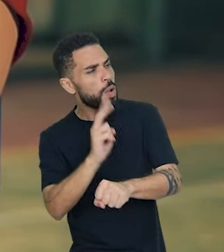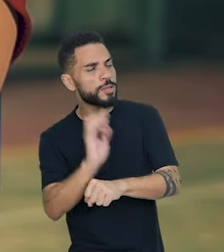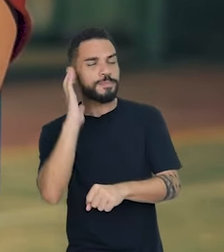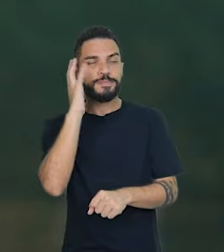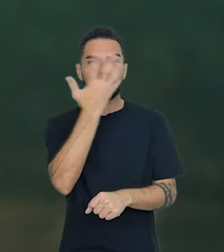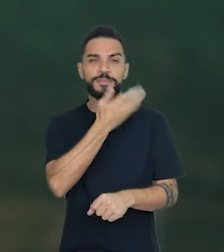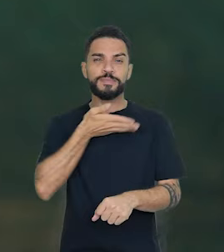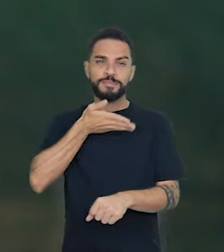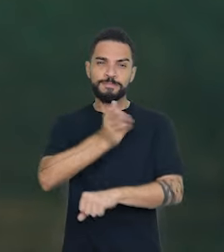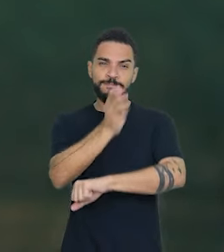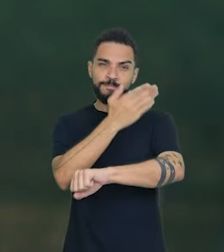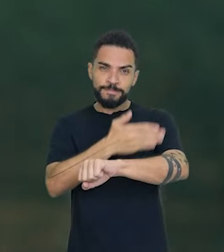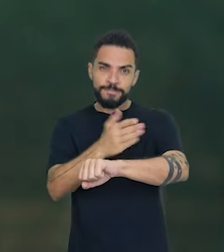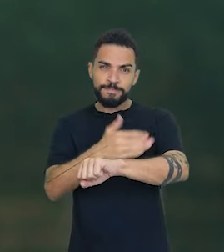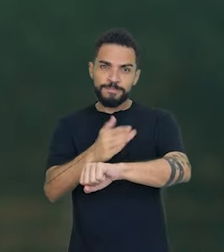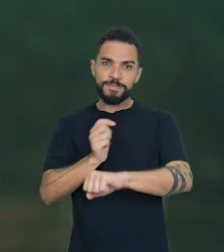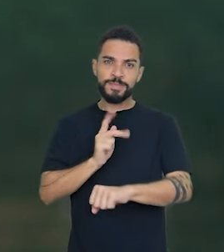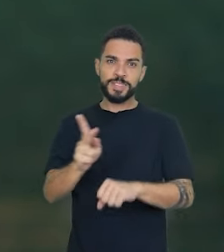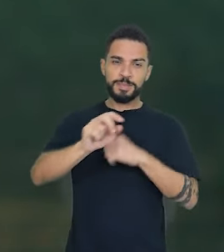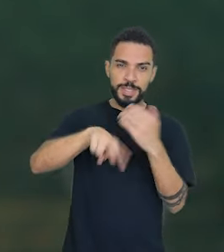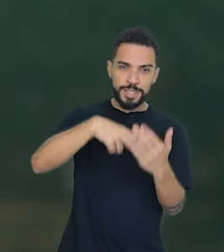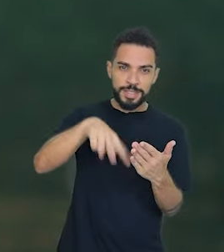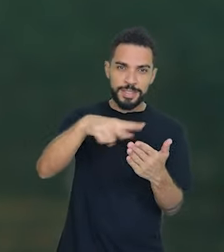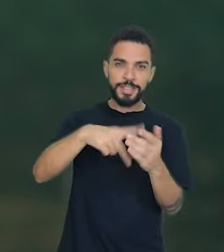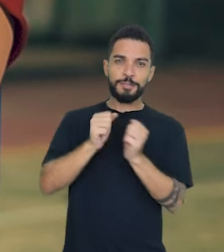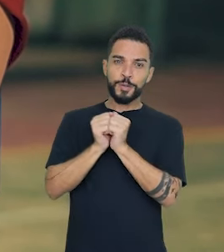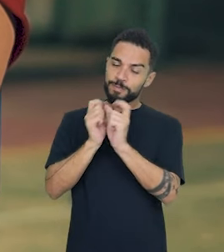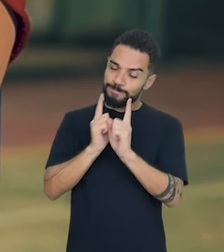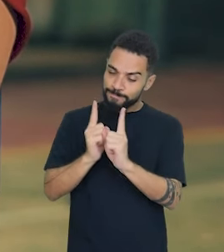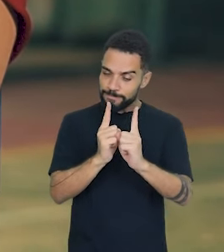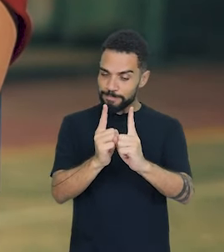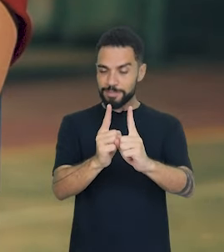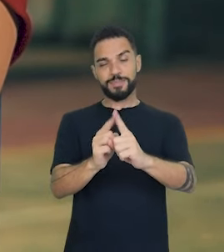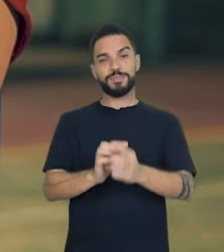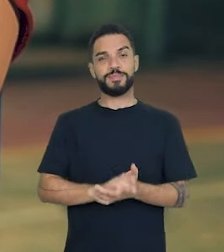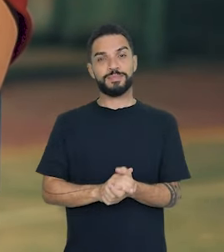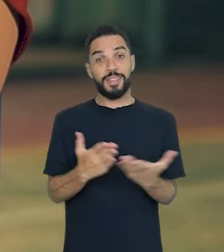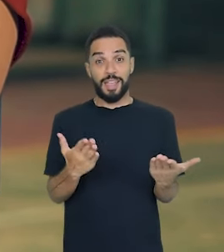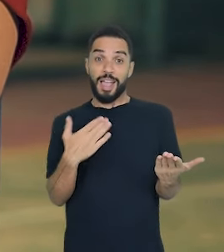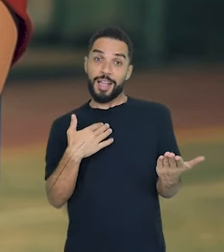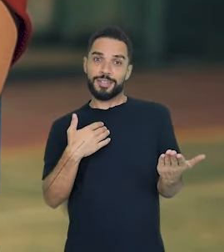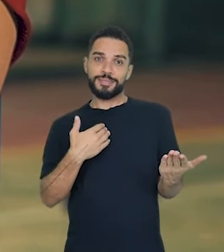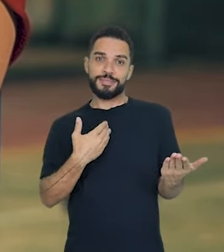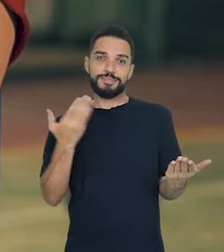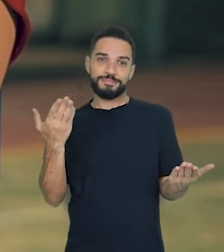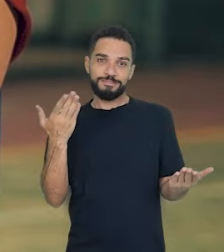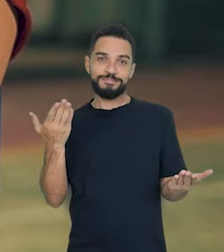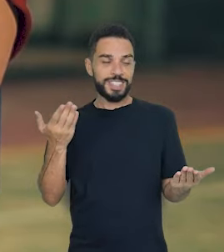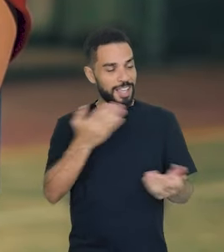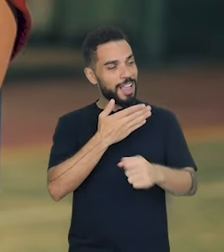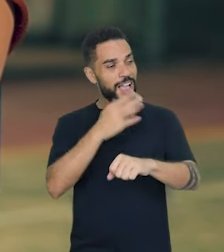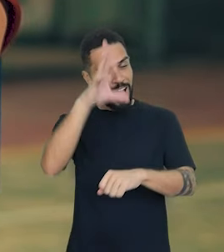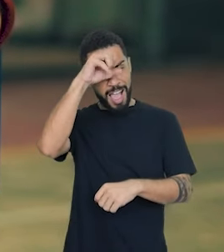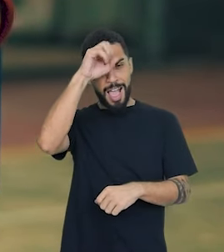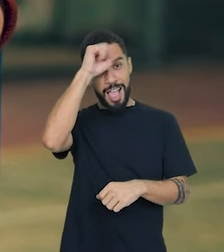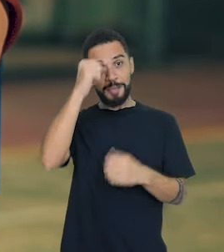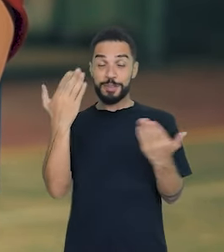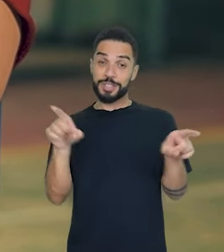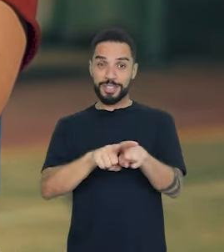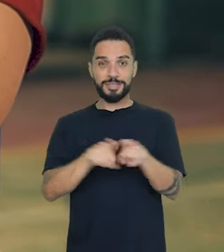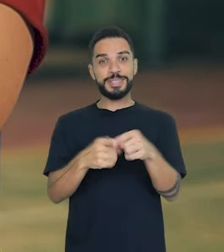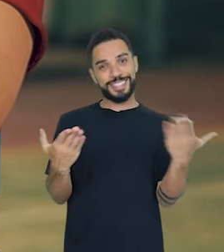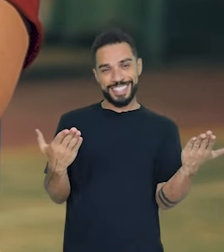ensaios com ele e sempre dançava, ficava acompanhando. Então, de certa forma, já tinha aulas. E depois